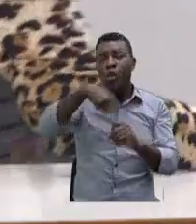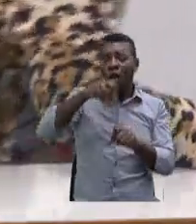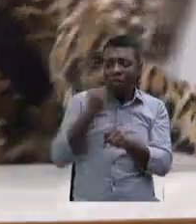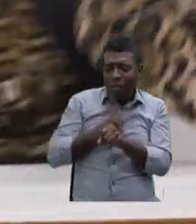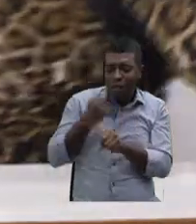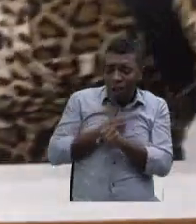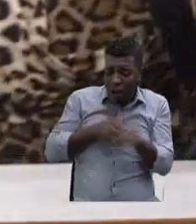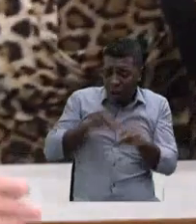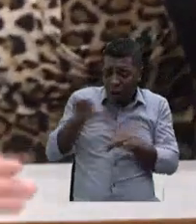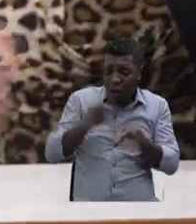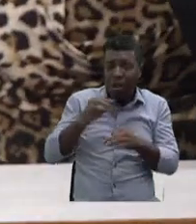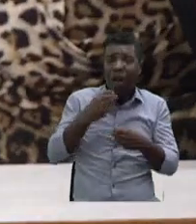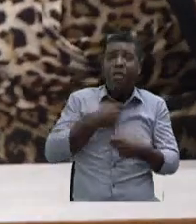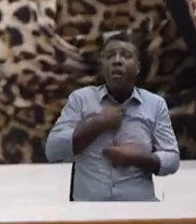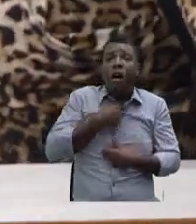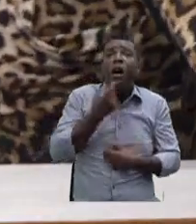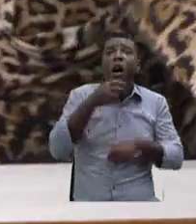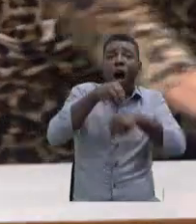é simplesmente abrir